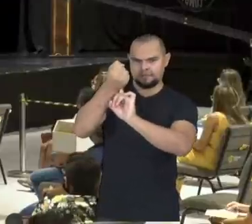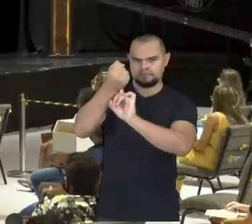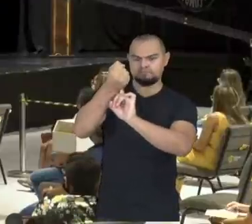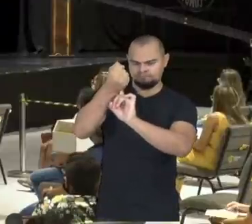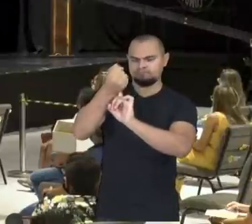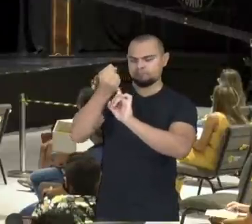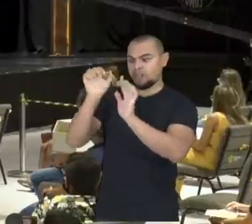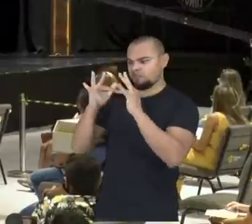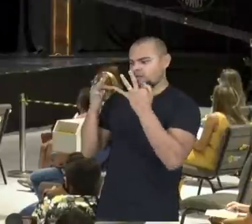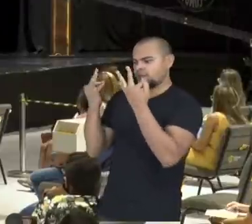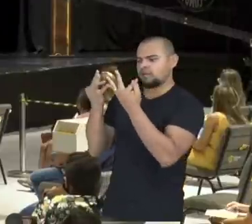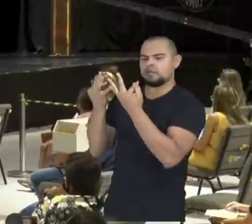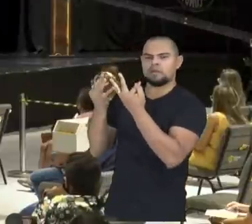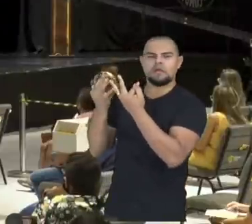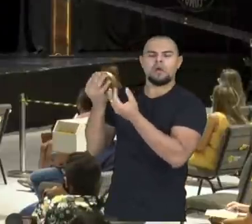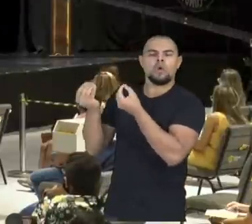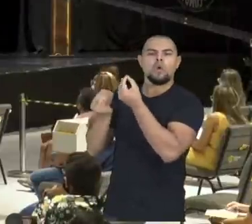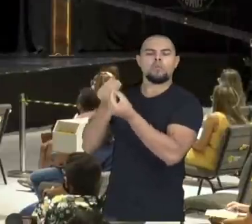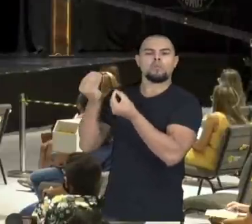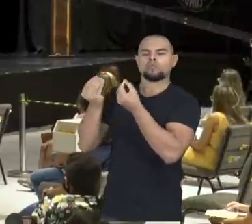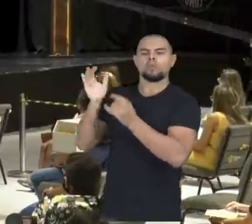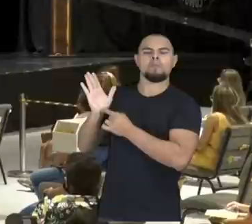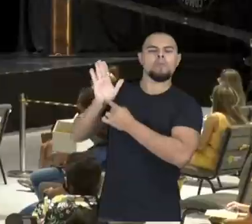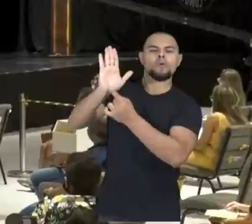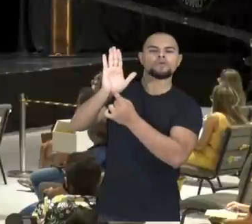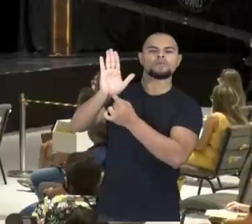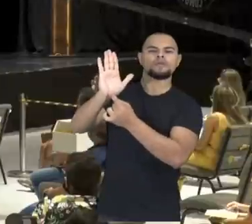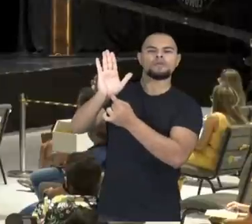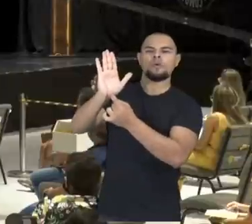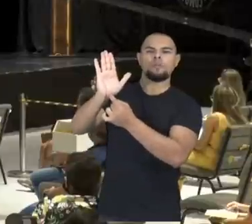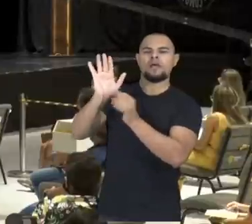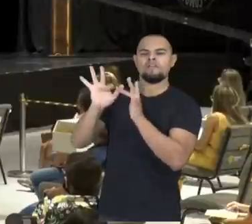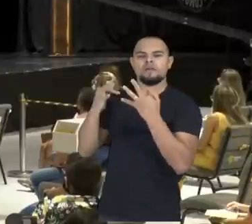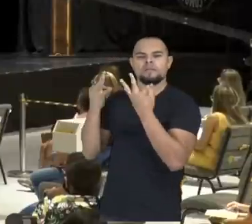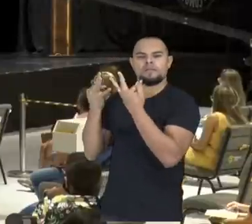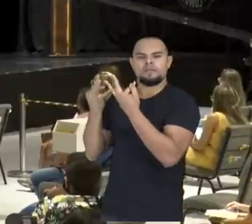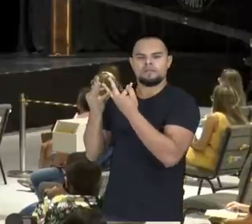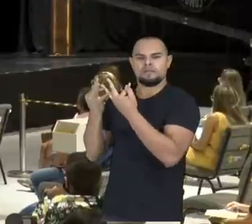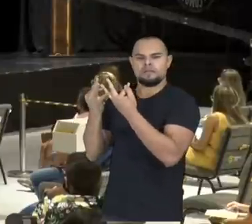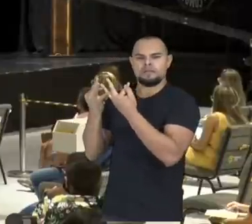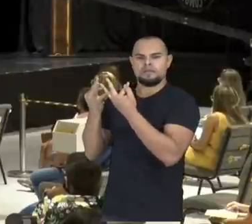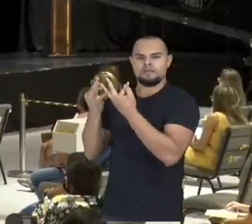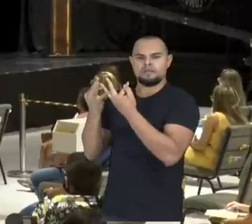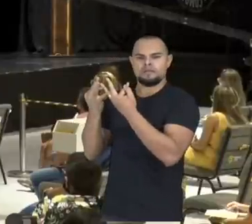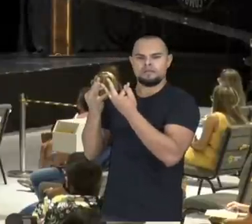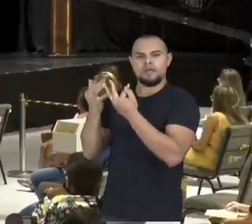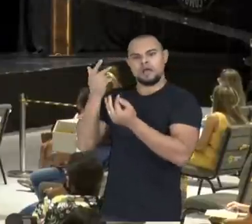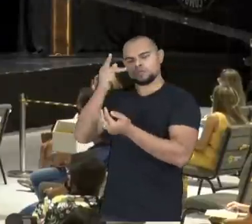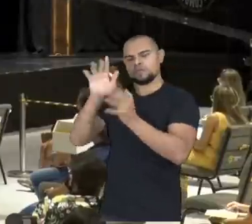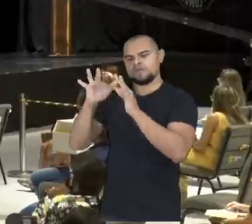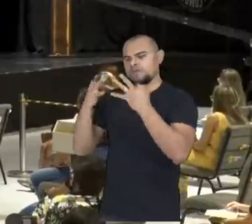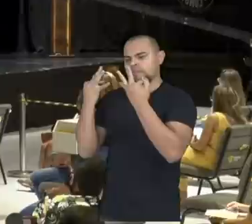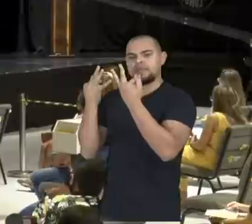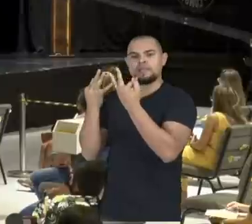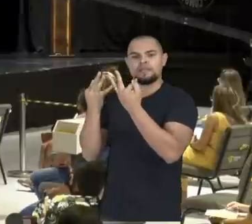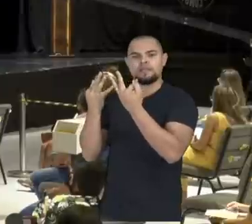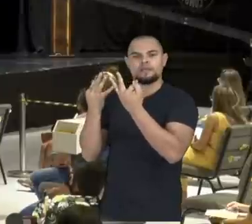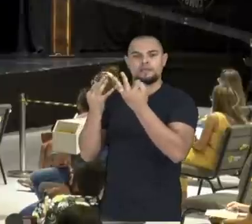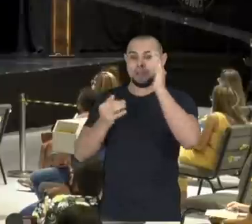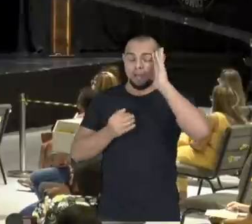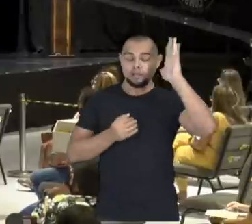que você expressa essa universalidade? Com a sua família. A sua família. Imagina